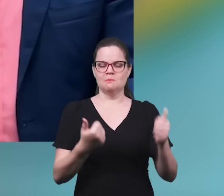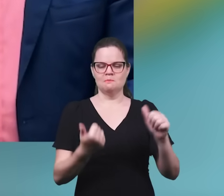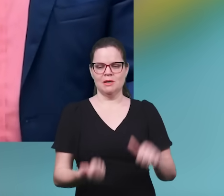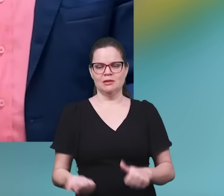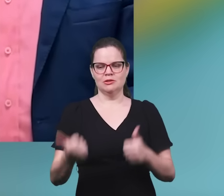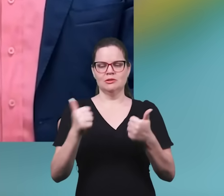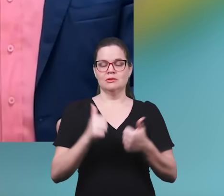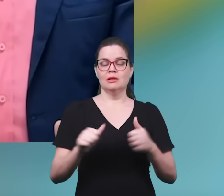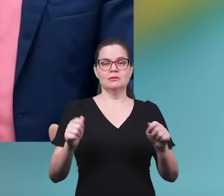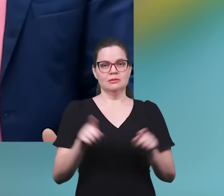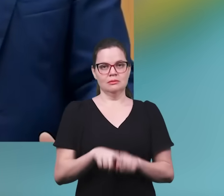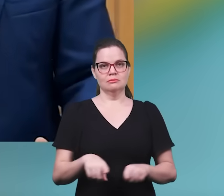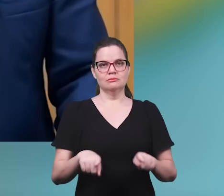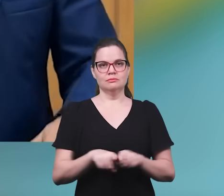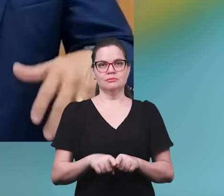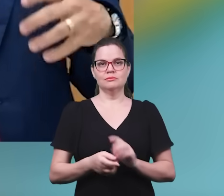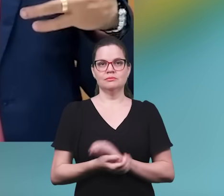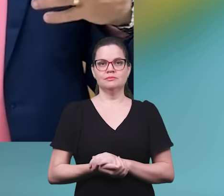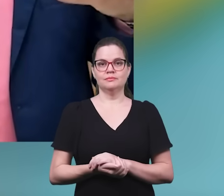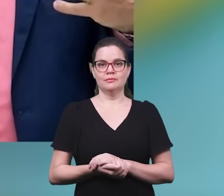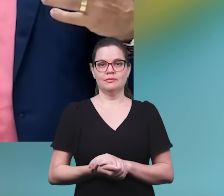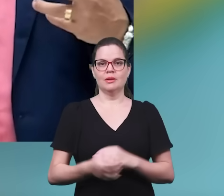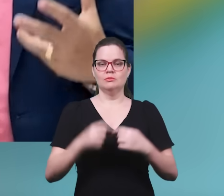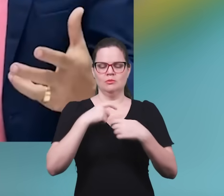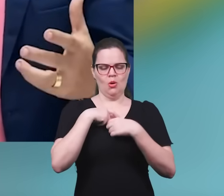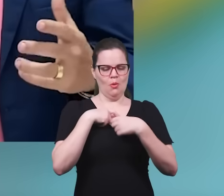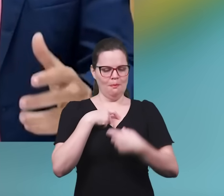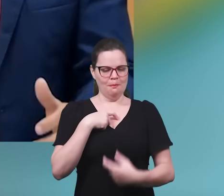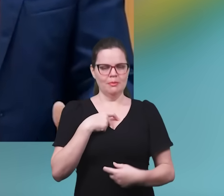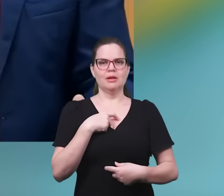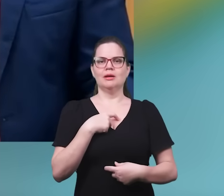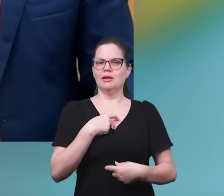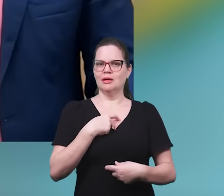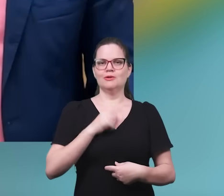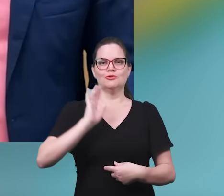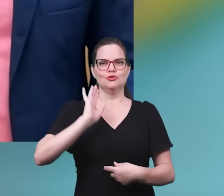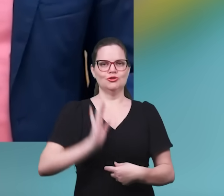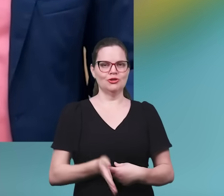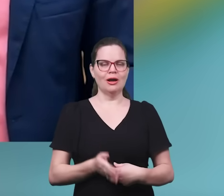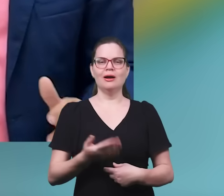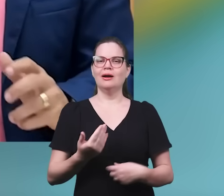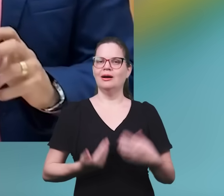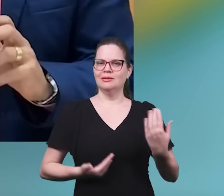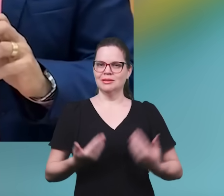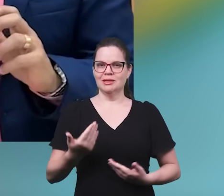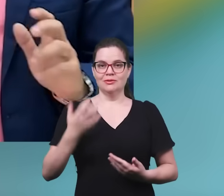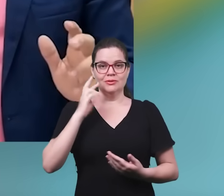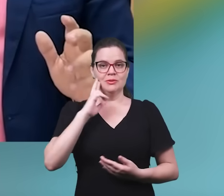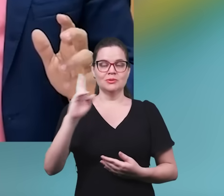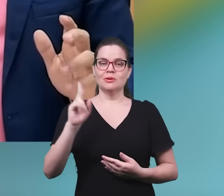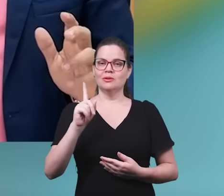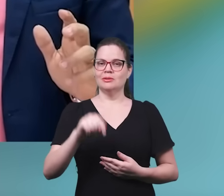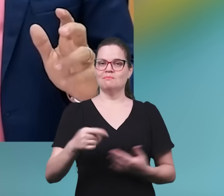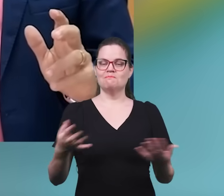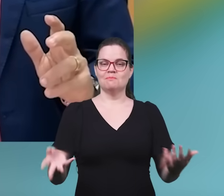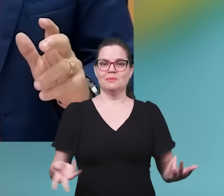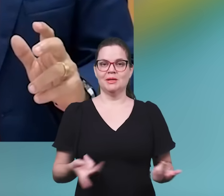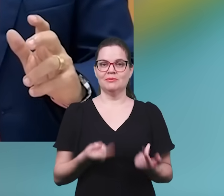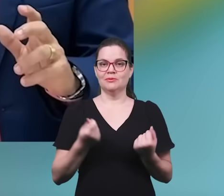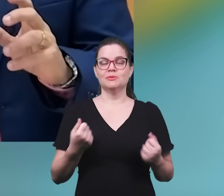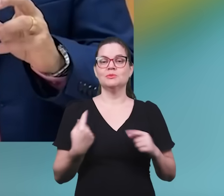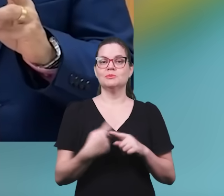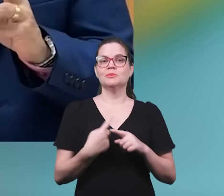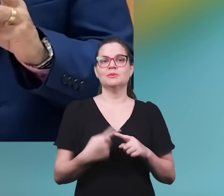batizou na igreja, ele estava como obreiro na presença do Senhor. Então isso é maravilhoso. Por